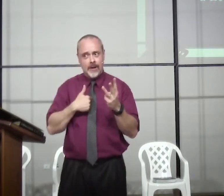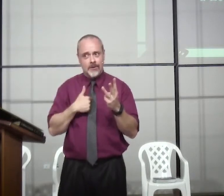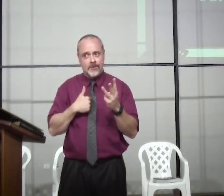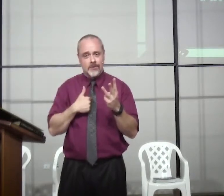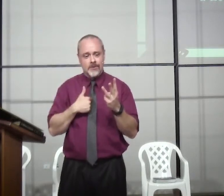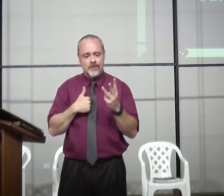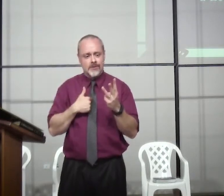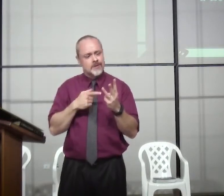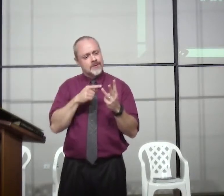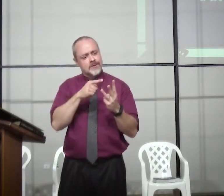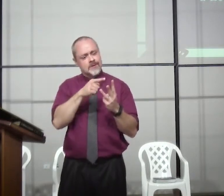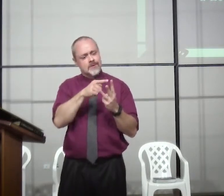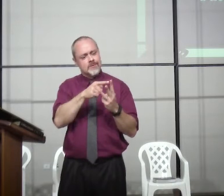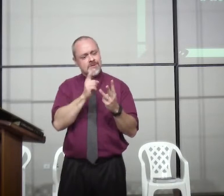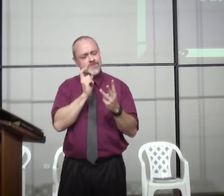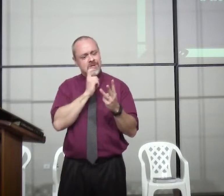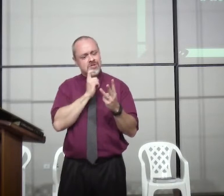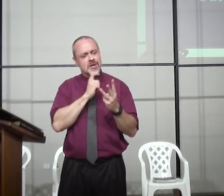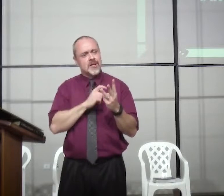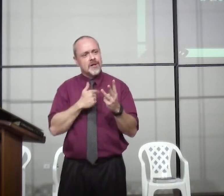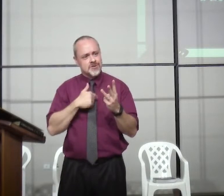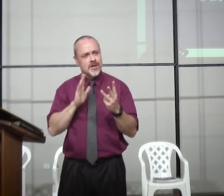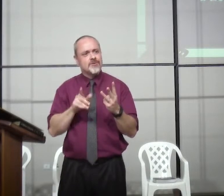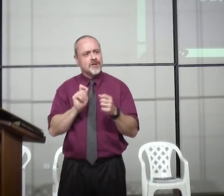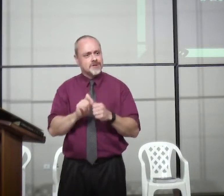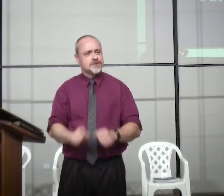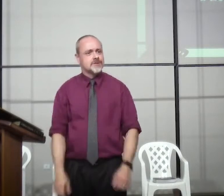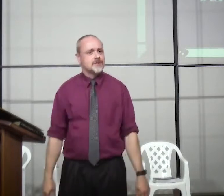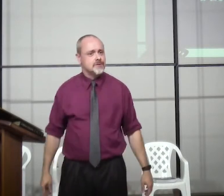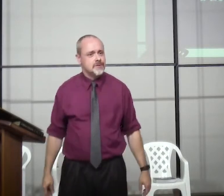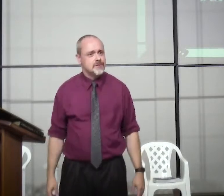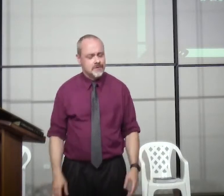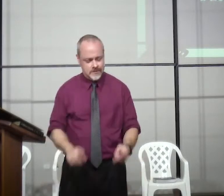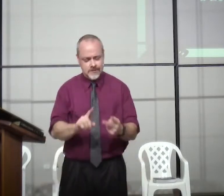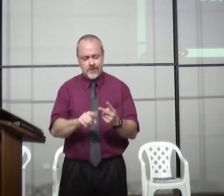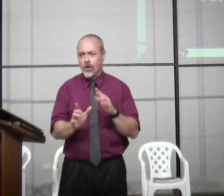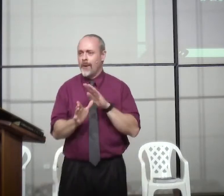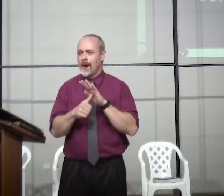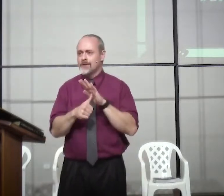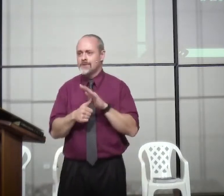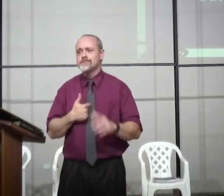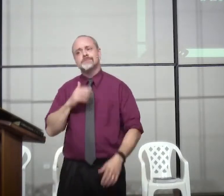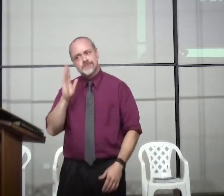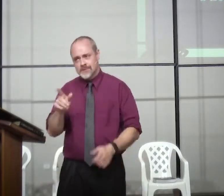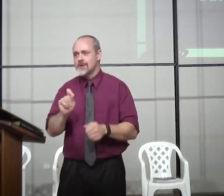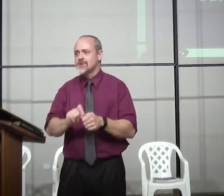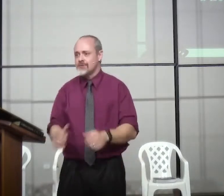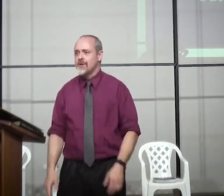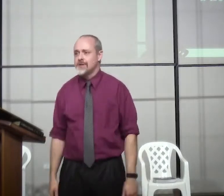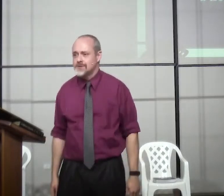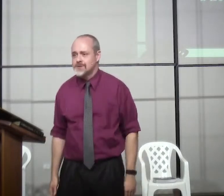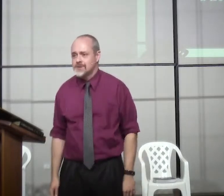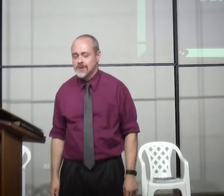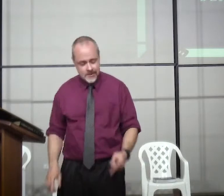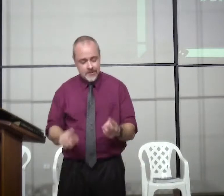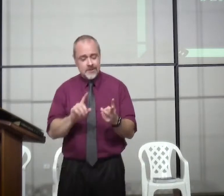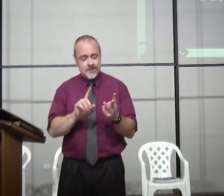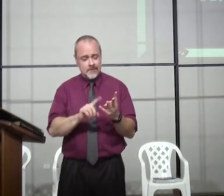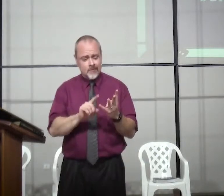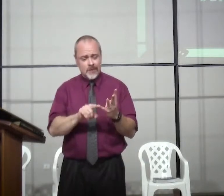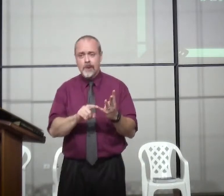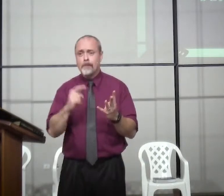não eu. Mas mentira eu já fiz. Roubando, eu já fiz.